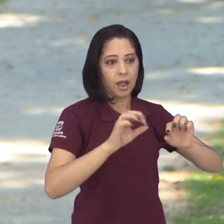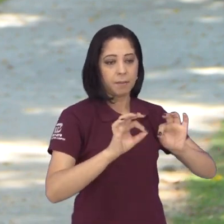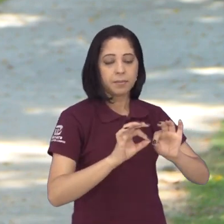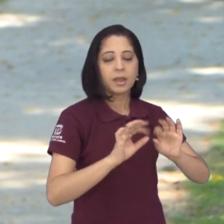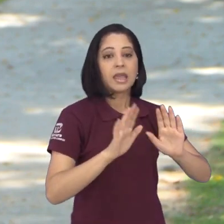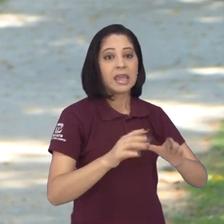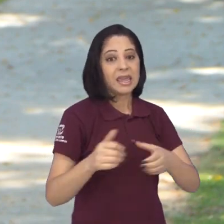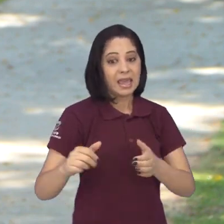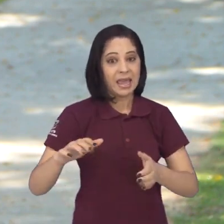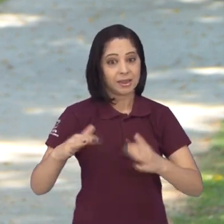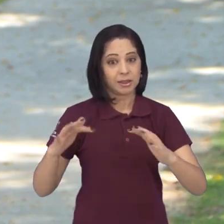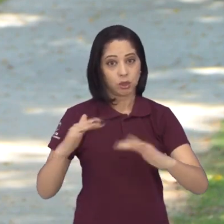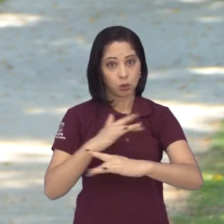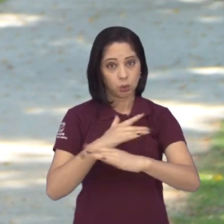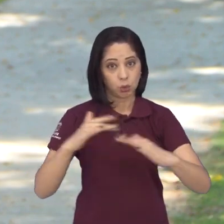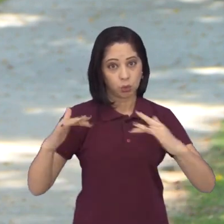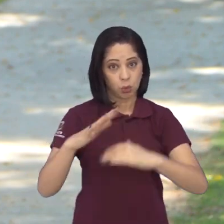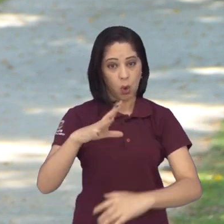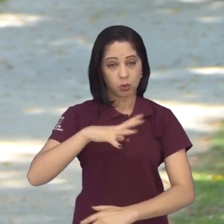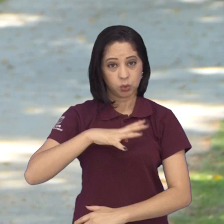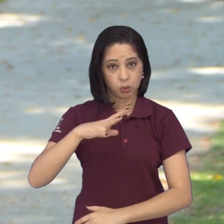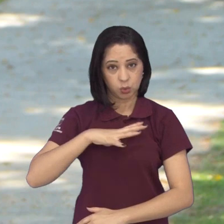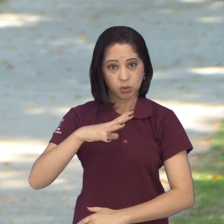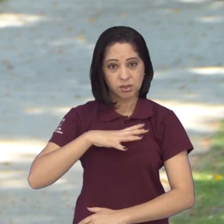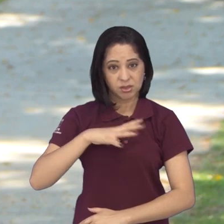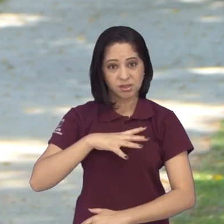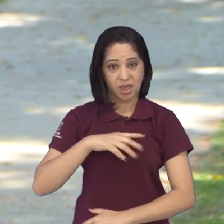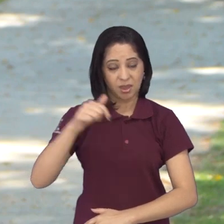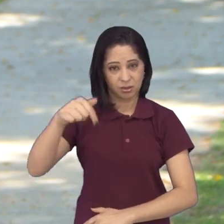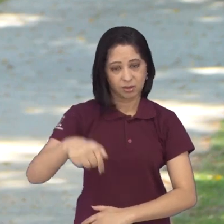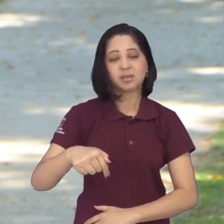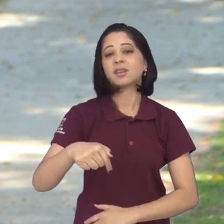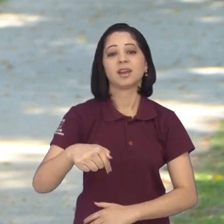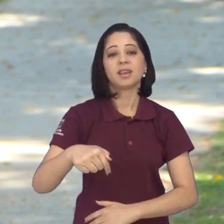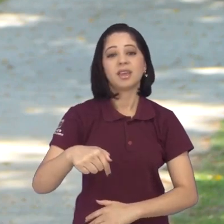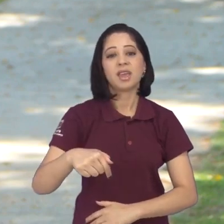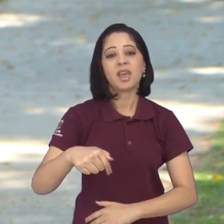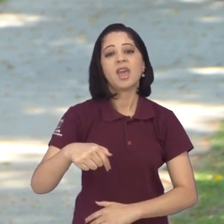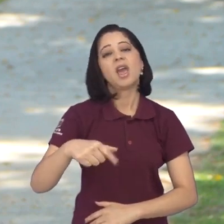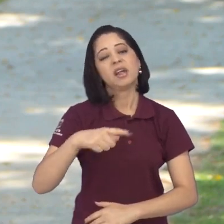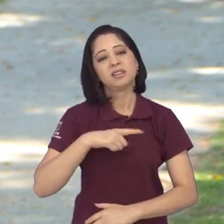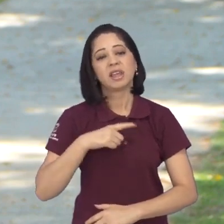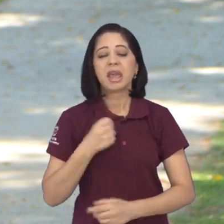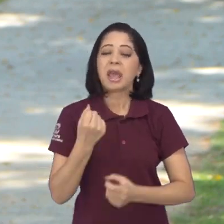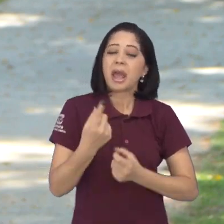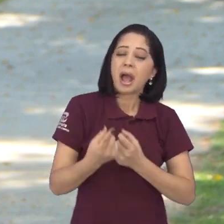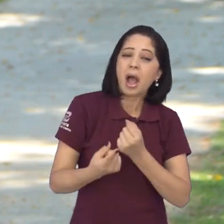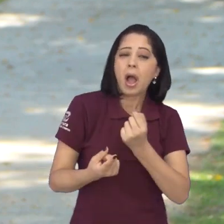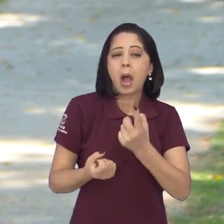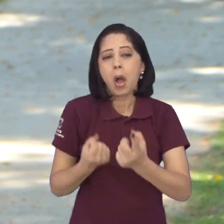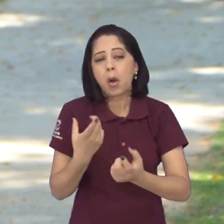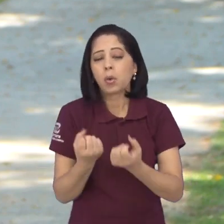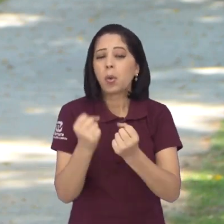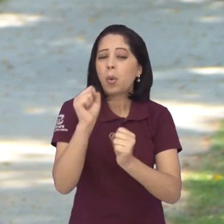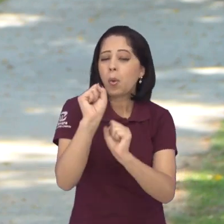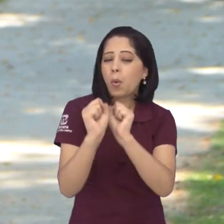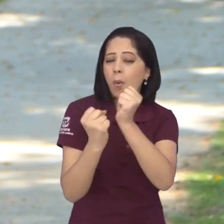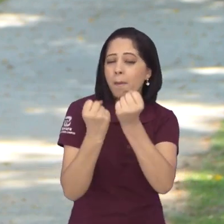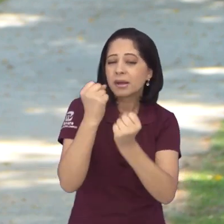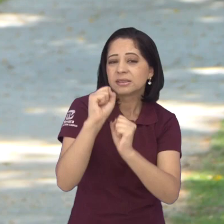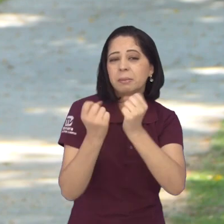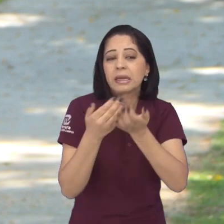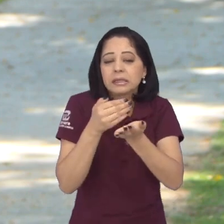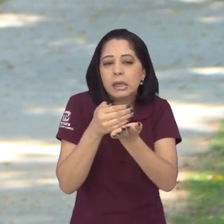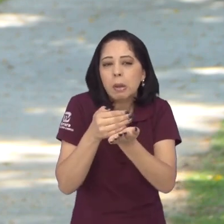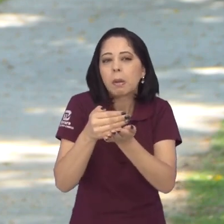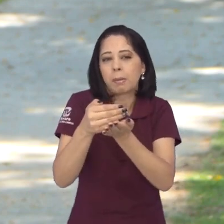essa situação, né? Na periferia, as fazendas, né? Produção de leite, e nós tínhamos no centro da